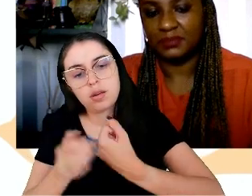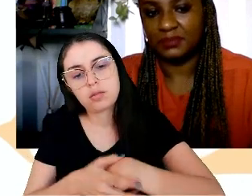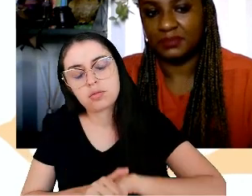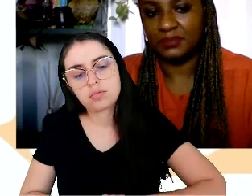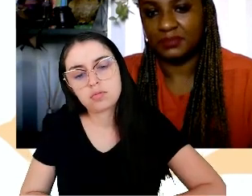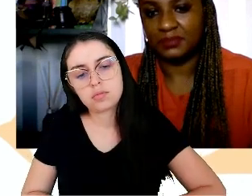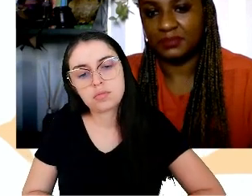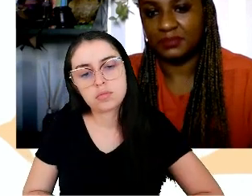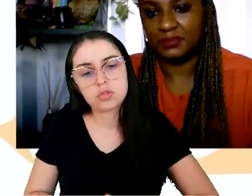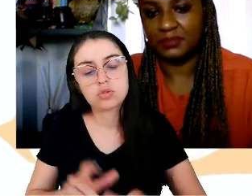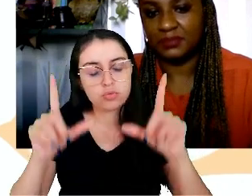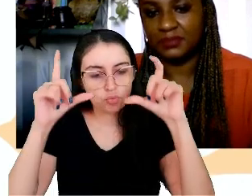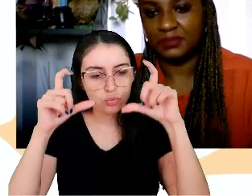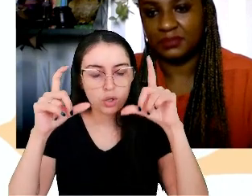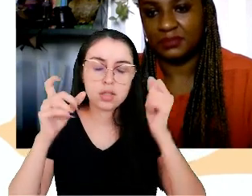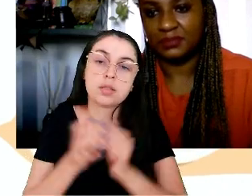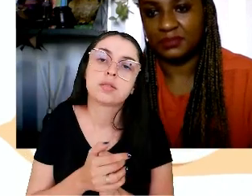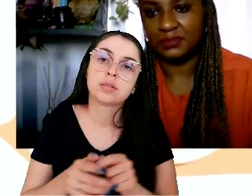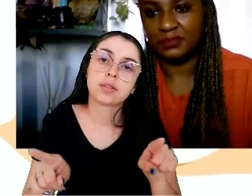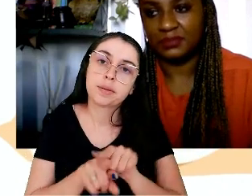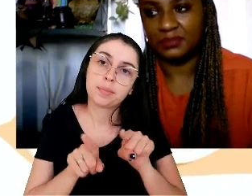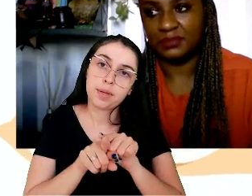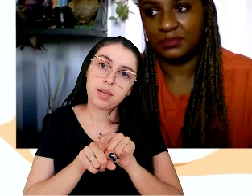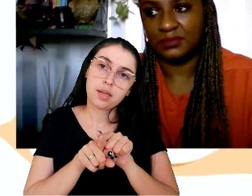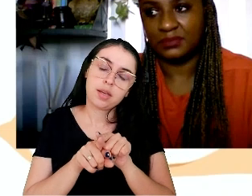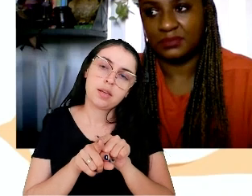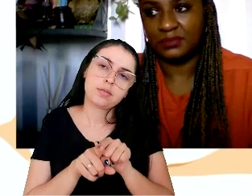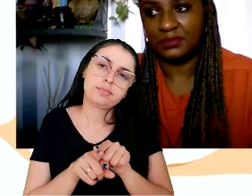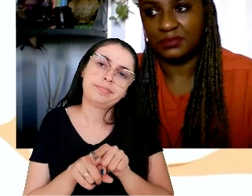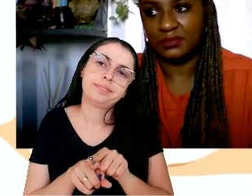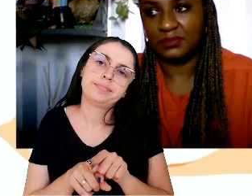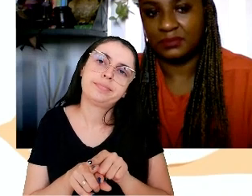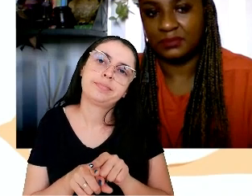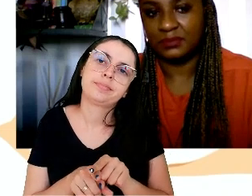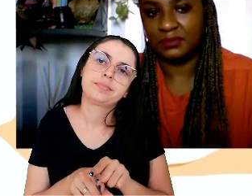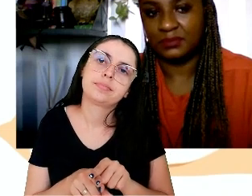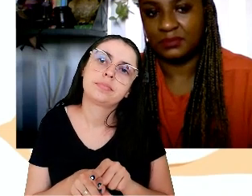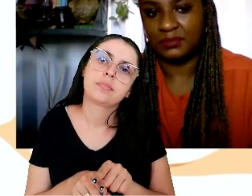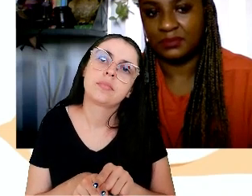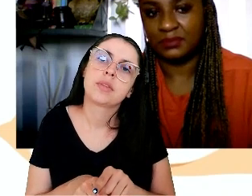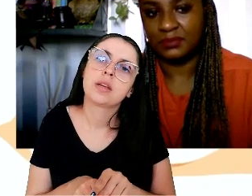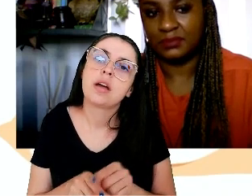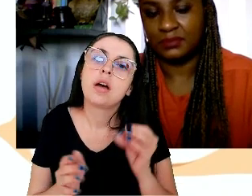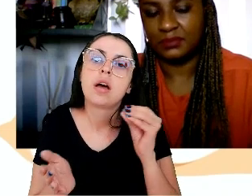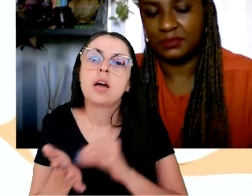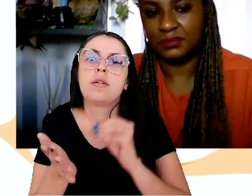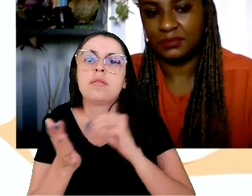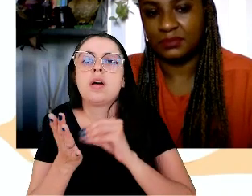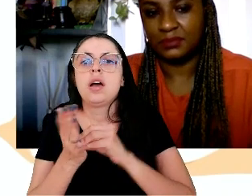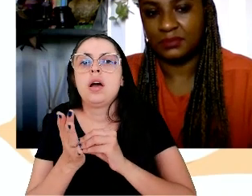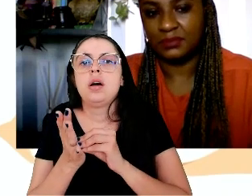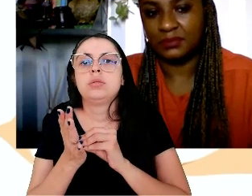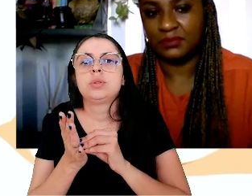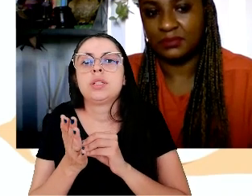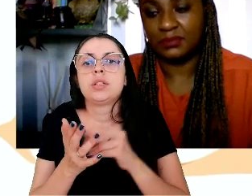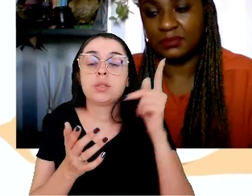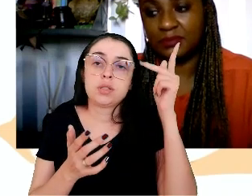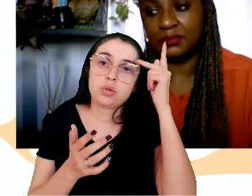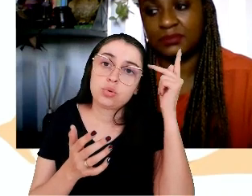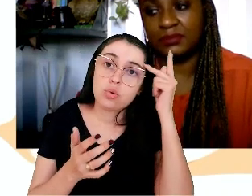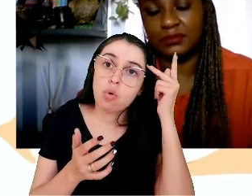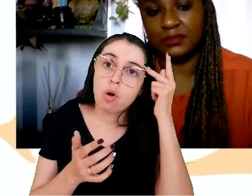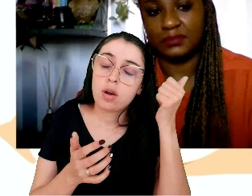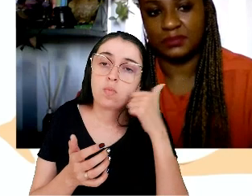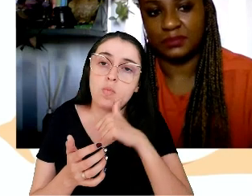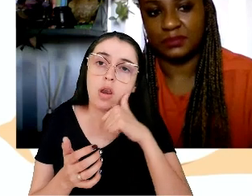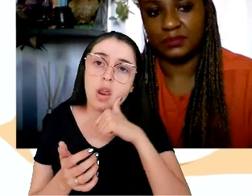de fotos, né? Amanhã haverá a exibição do Evitável, que trata da ausência e da história de mulheres